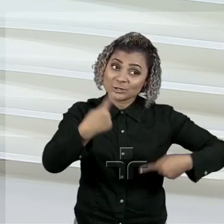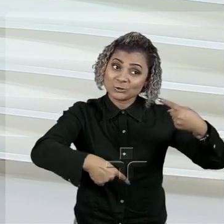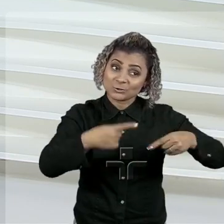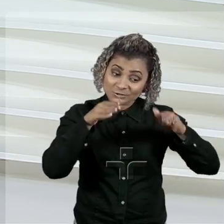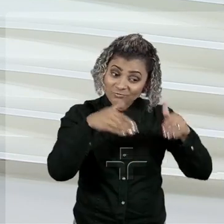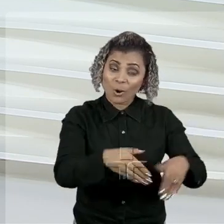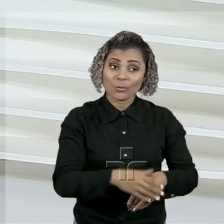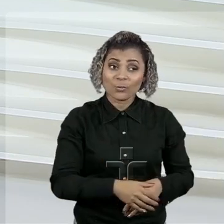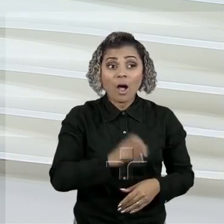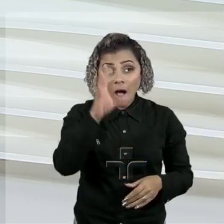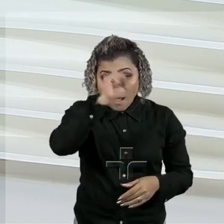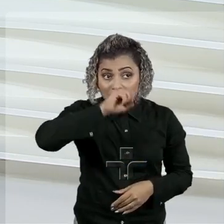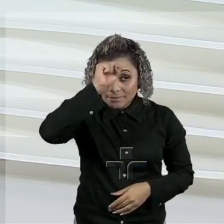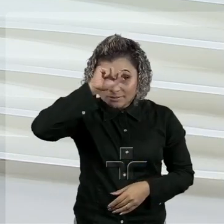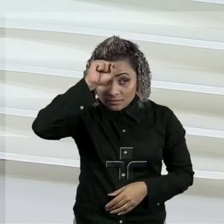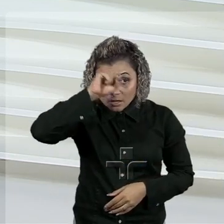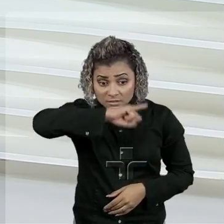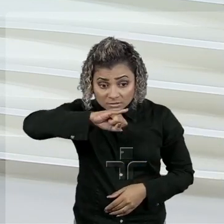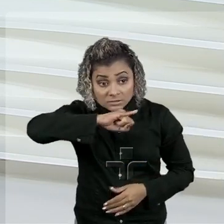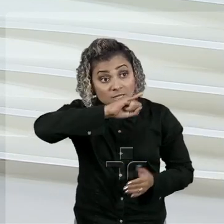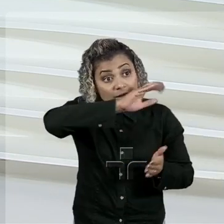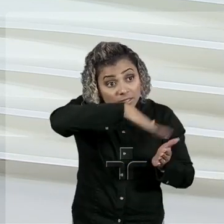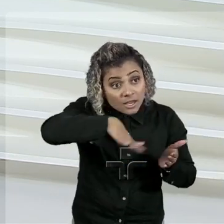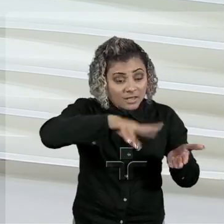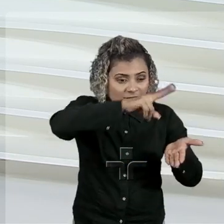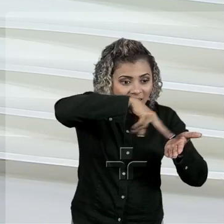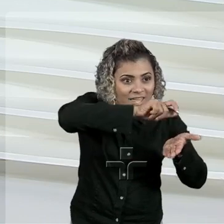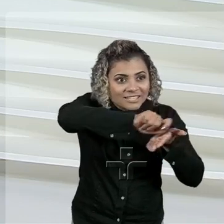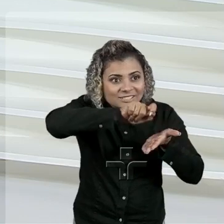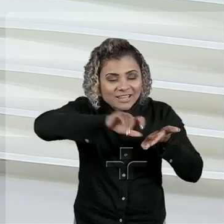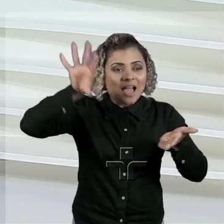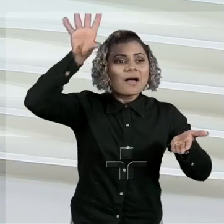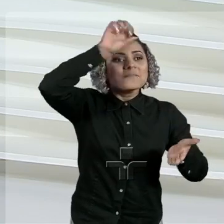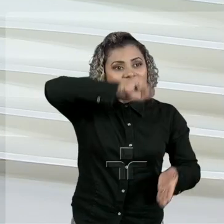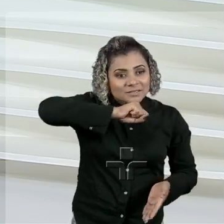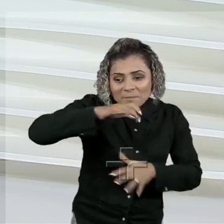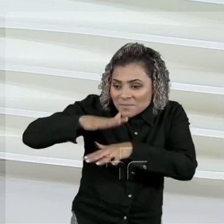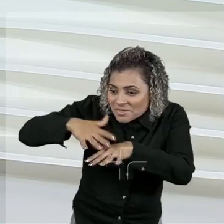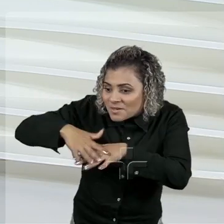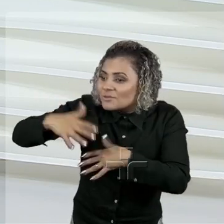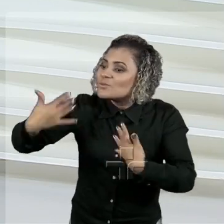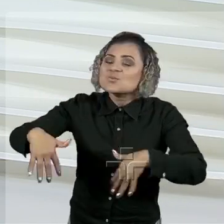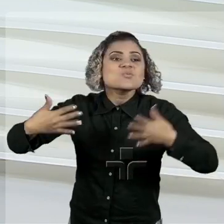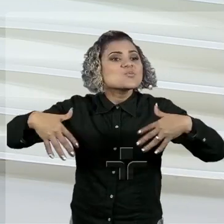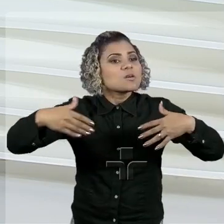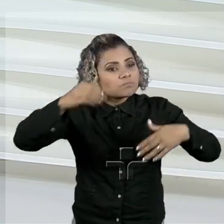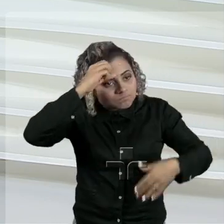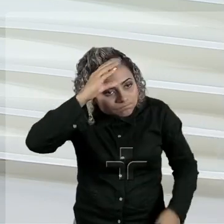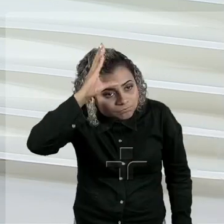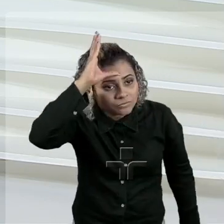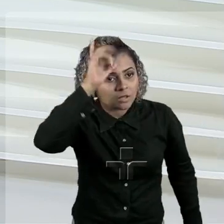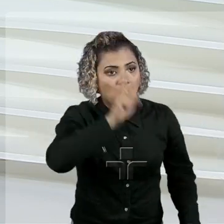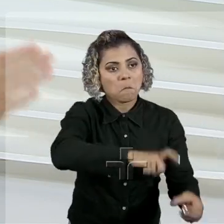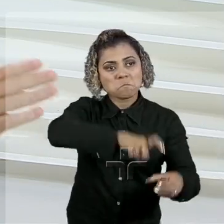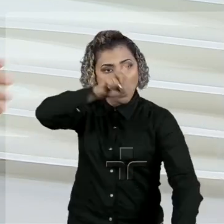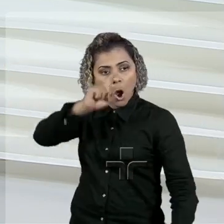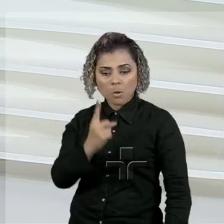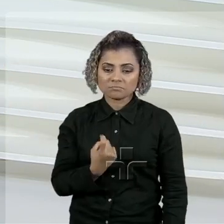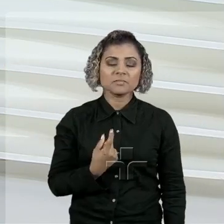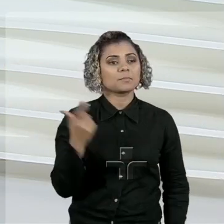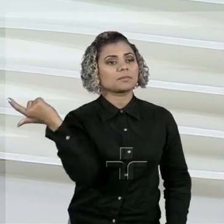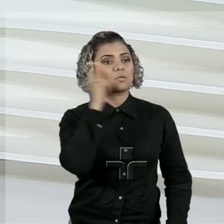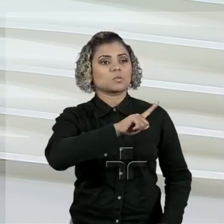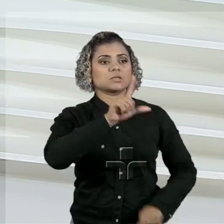a aprendizagem, porque se a criança aprender a ler, interpretar um texto, saber matemática, ela vai ter muito mais independência para fazer